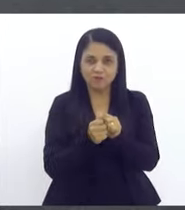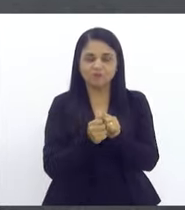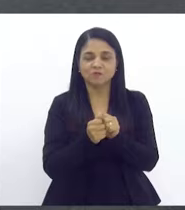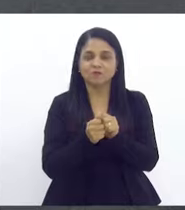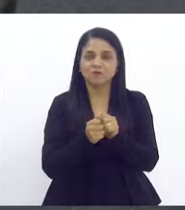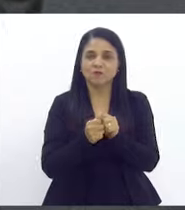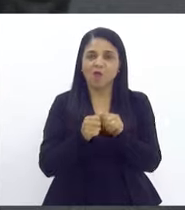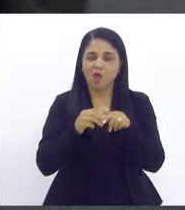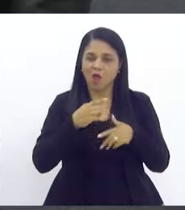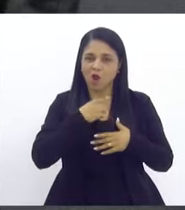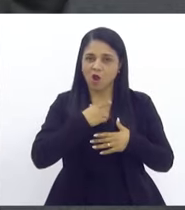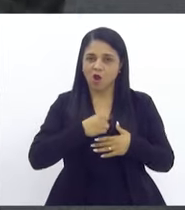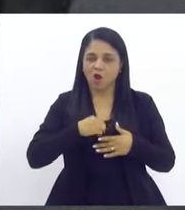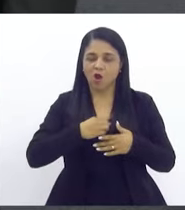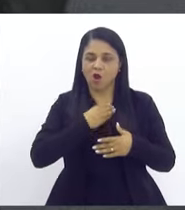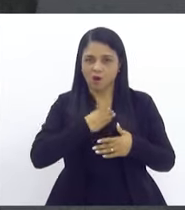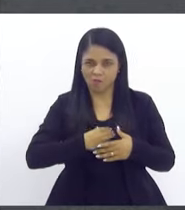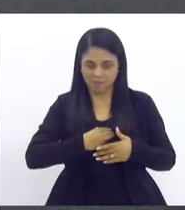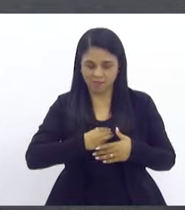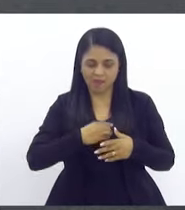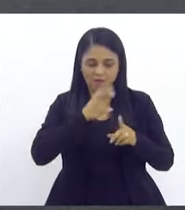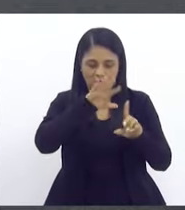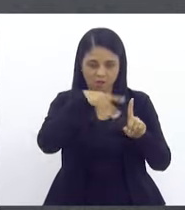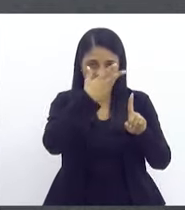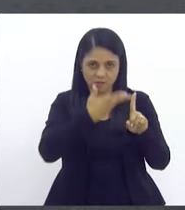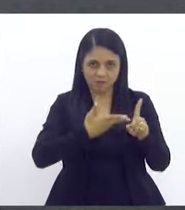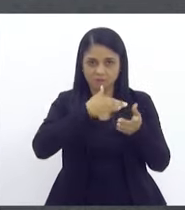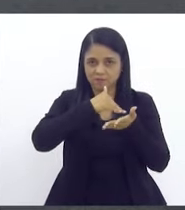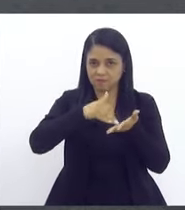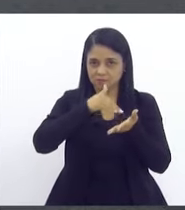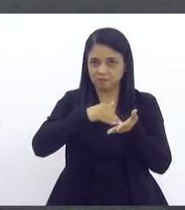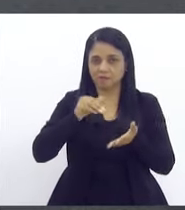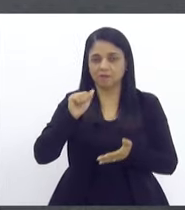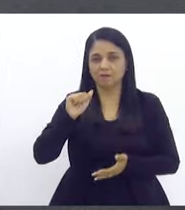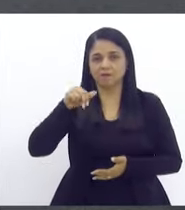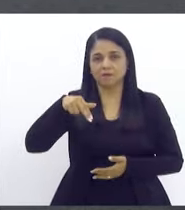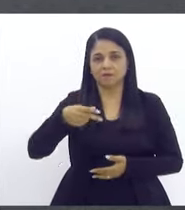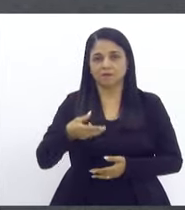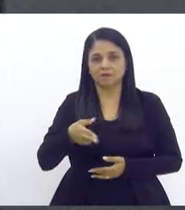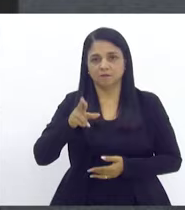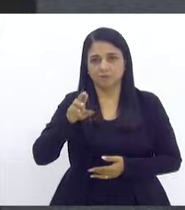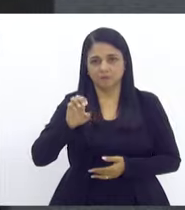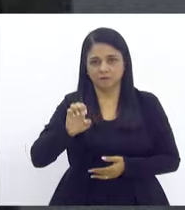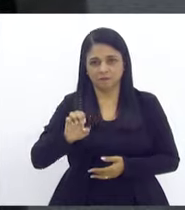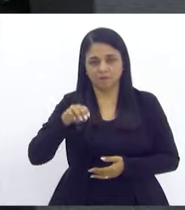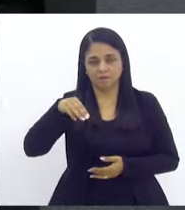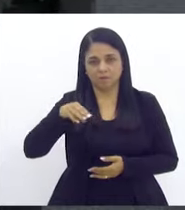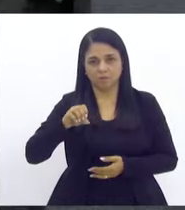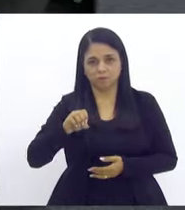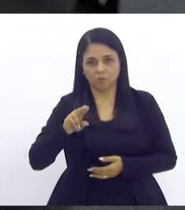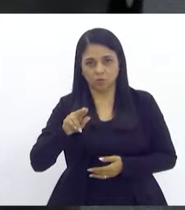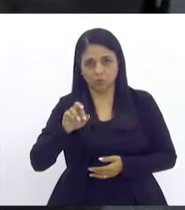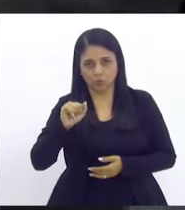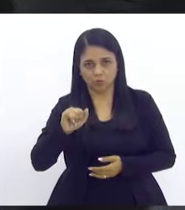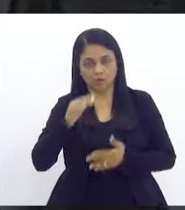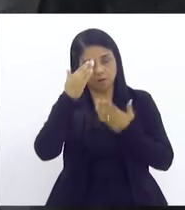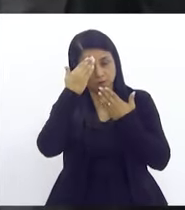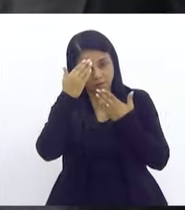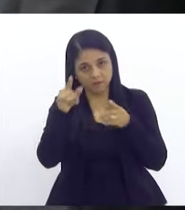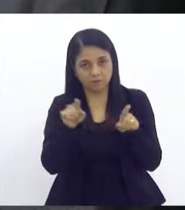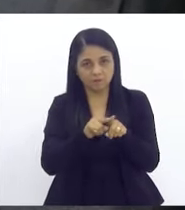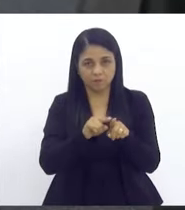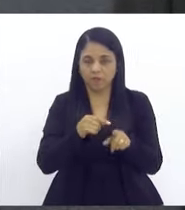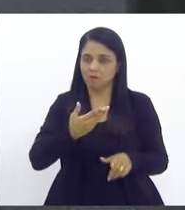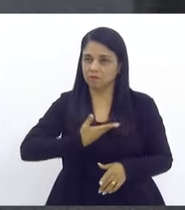justa homenagem ao nosso querido secretário André Moura. Quero agradecer também a todos os